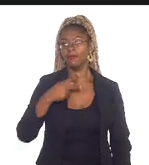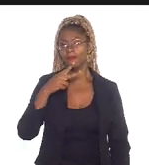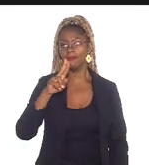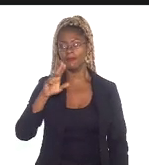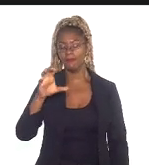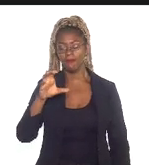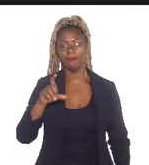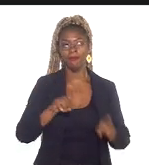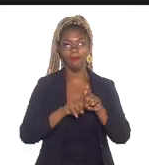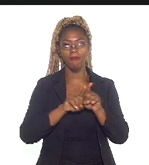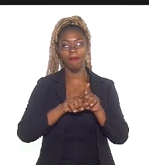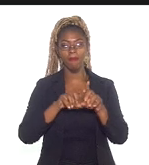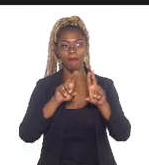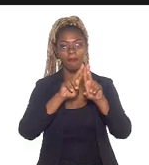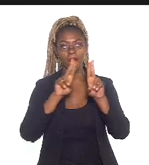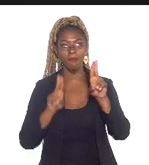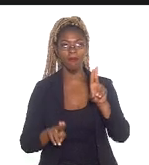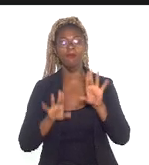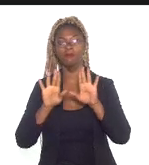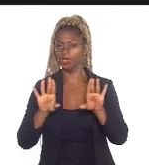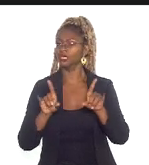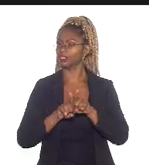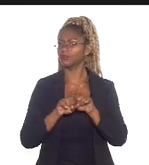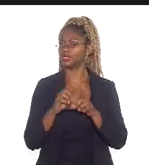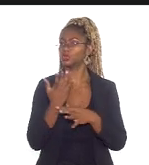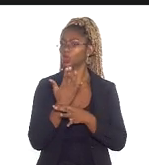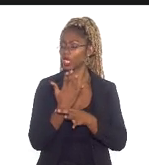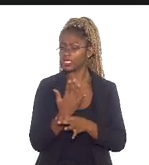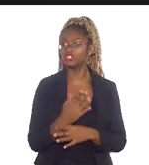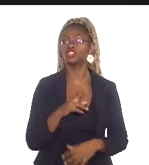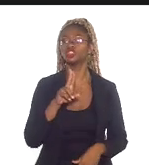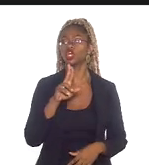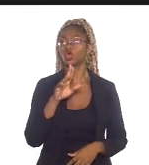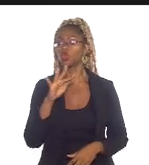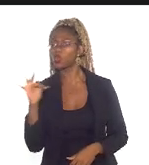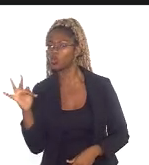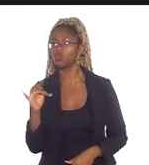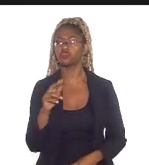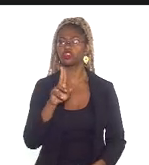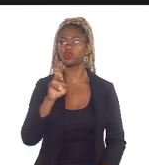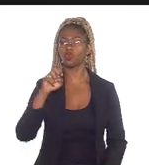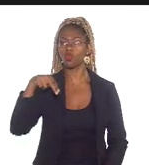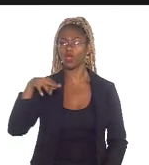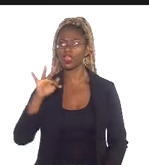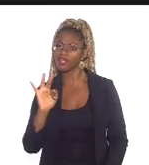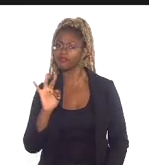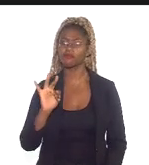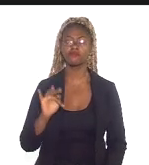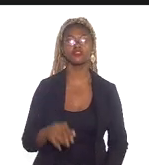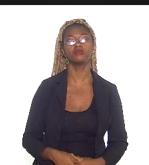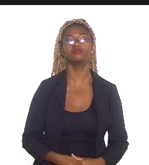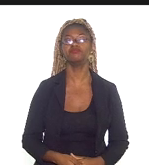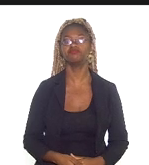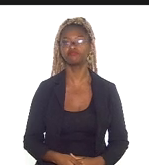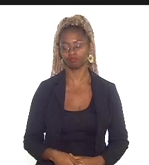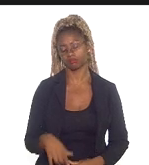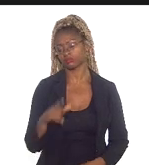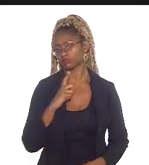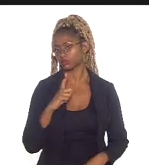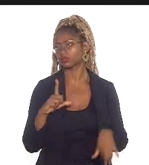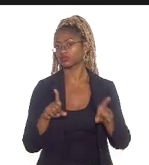UFRJ, mas também o ERJ, UF, o ENF, tem uma